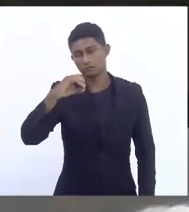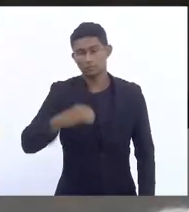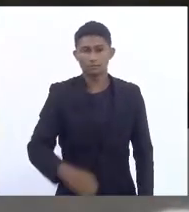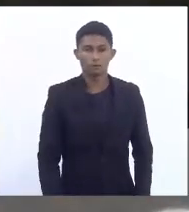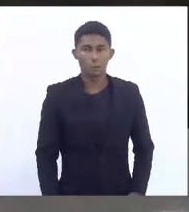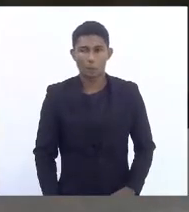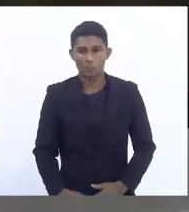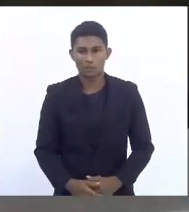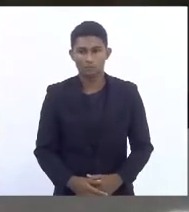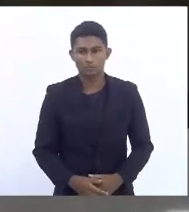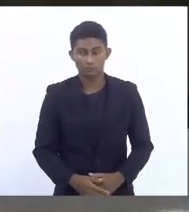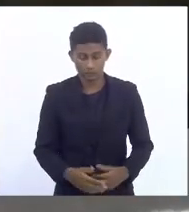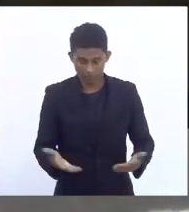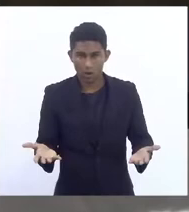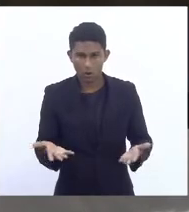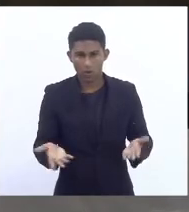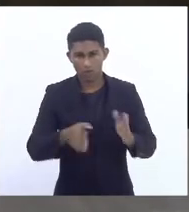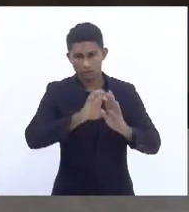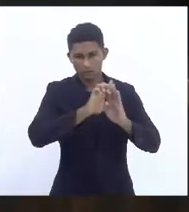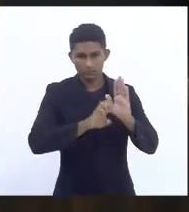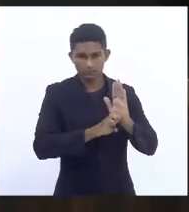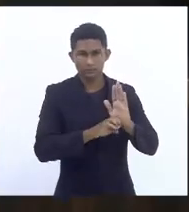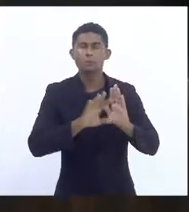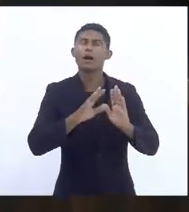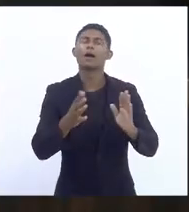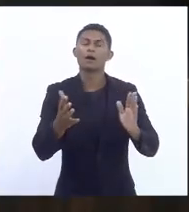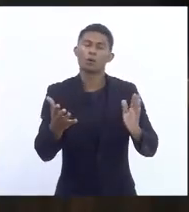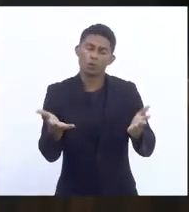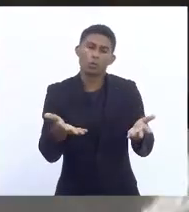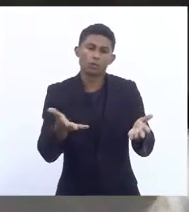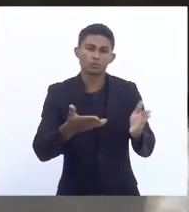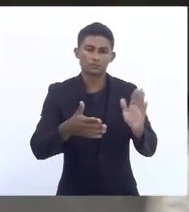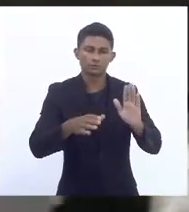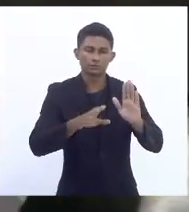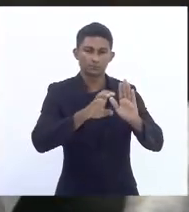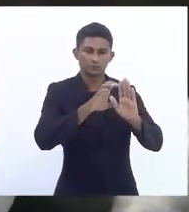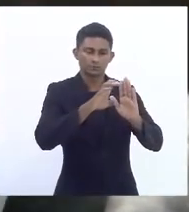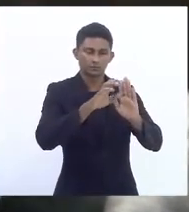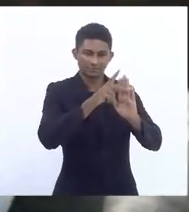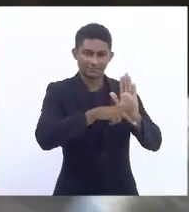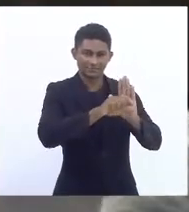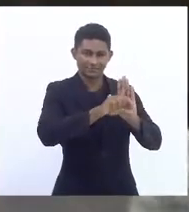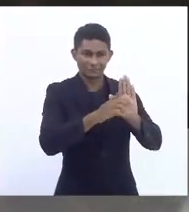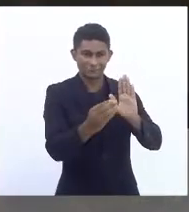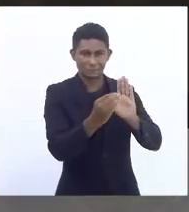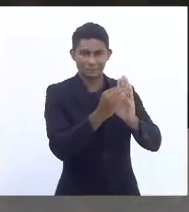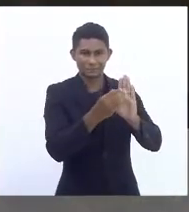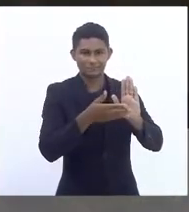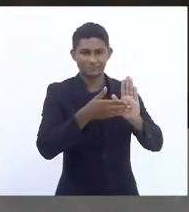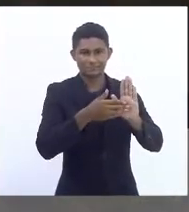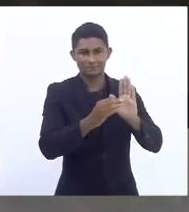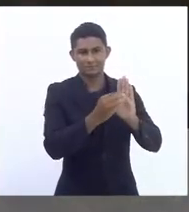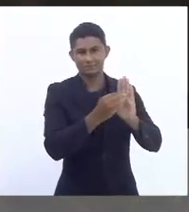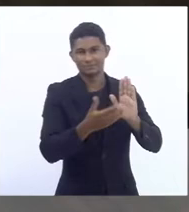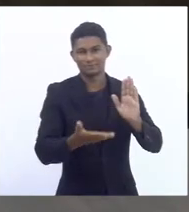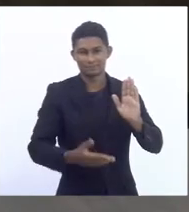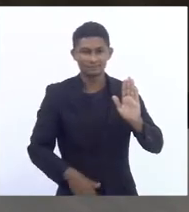Não, recebeu agora, mas ele está Agora. entrando na pauta Ah, agora. sim. Então, o